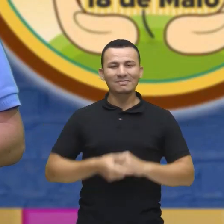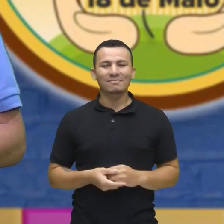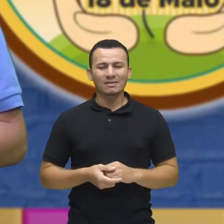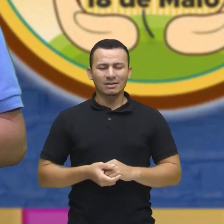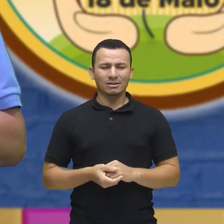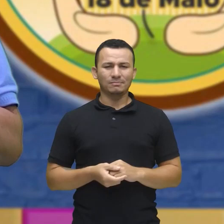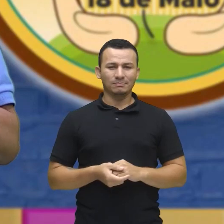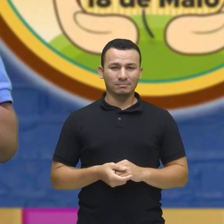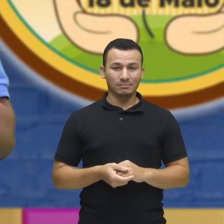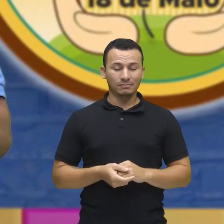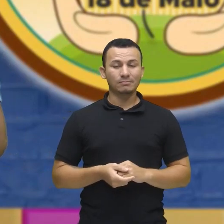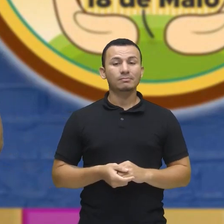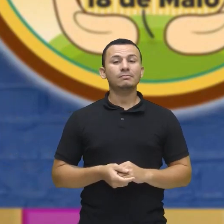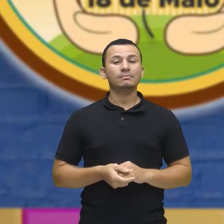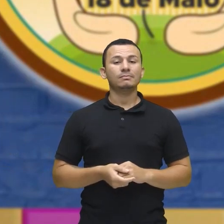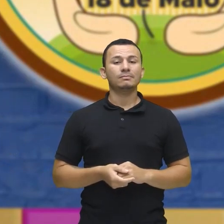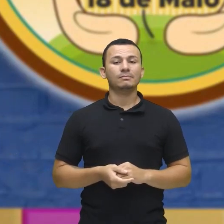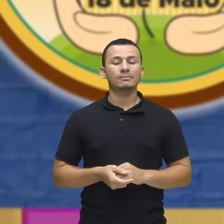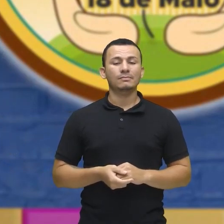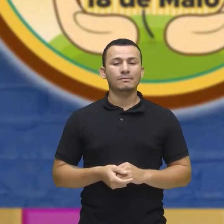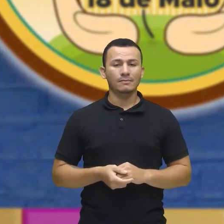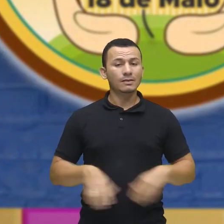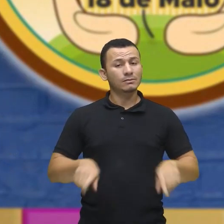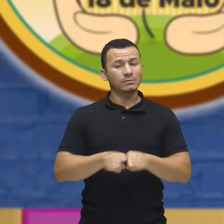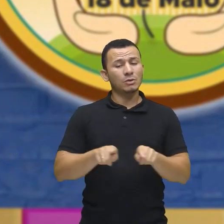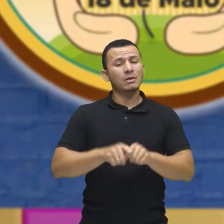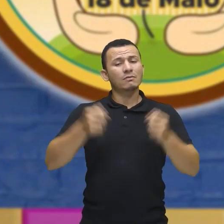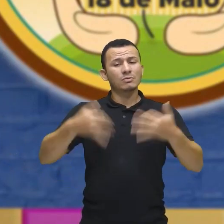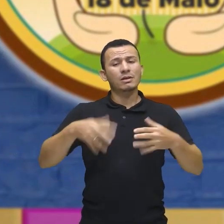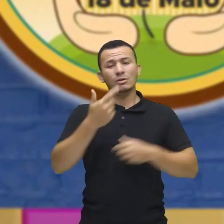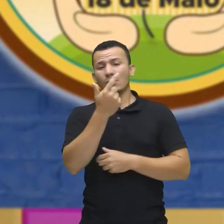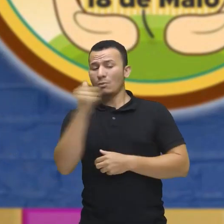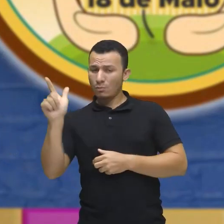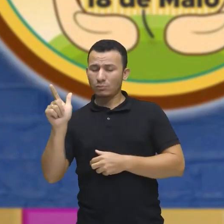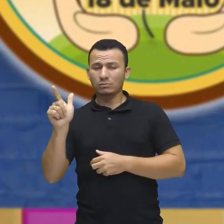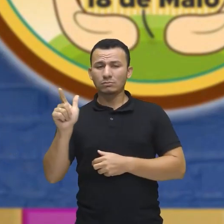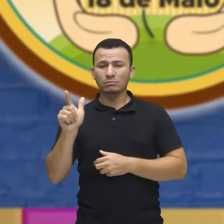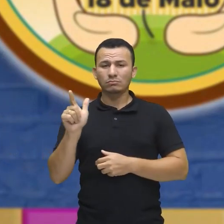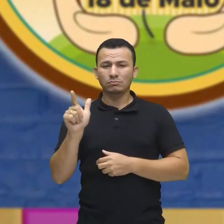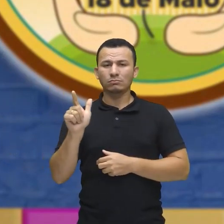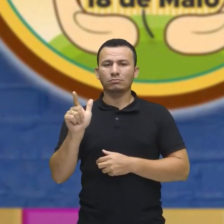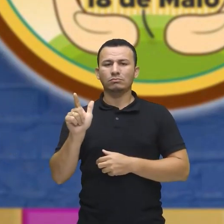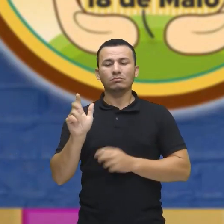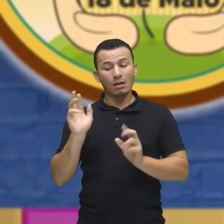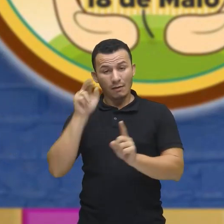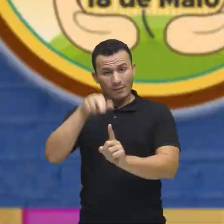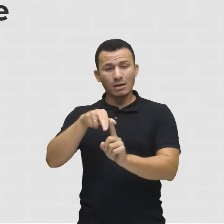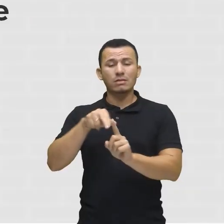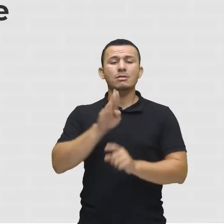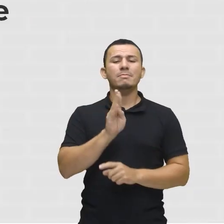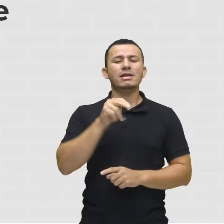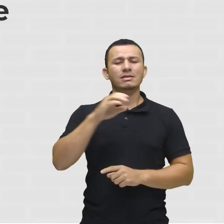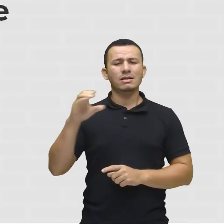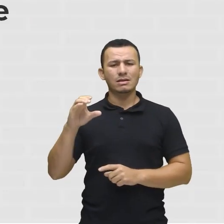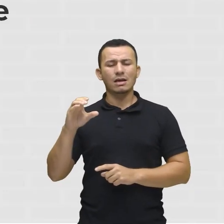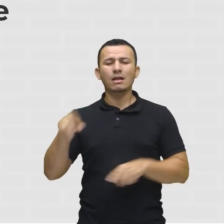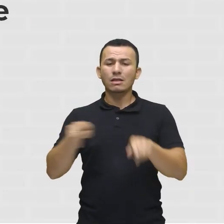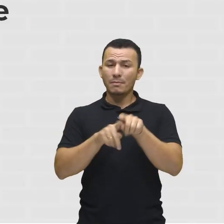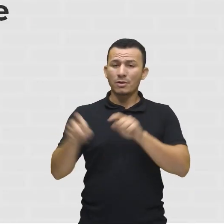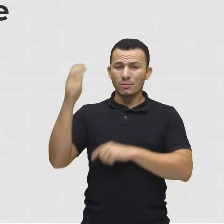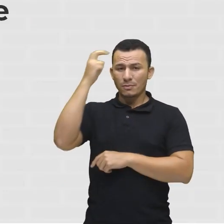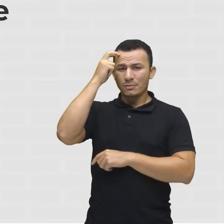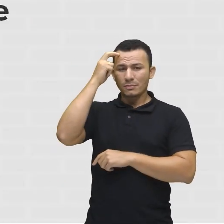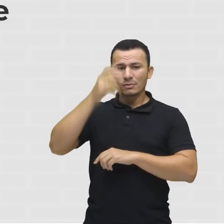nós temos uma outra coisa que nós vamos falar sobre a BNCC também, relacionado à questão cultural. Vamos ver? Então,